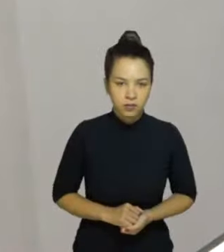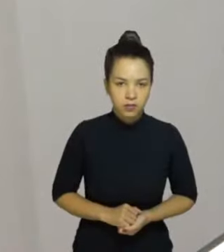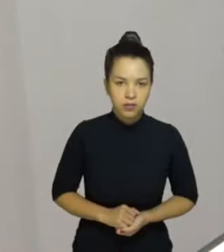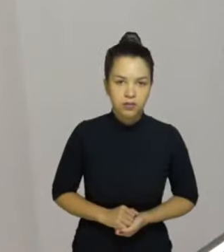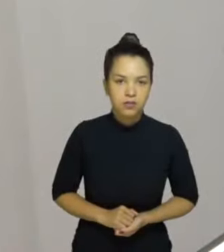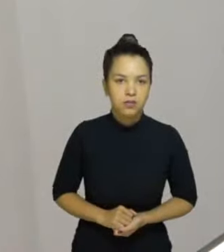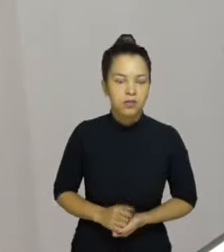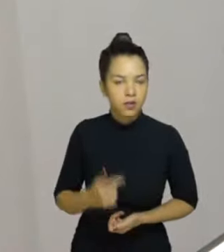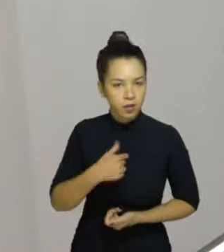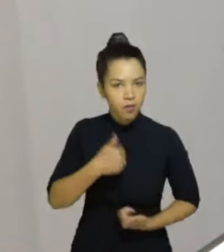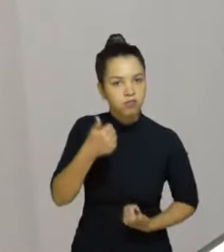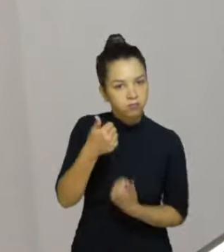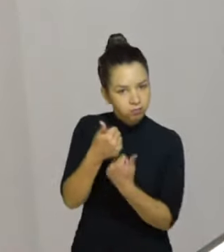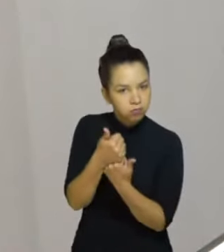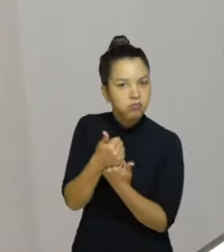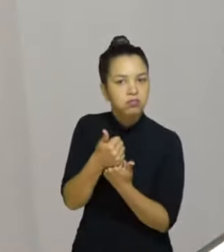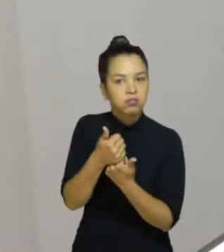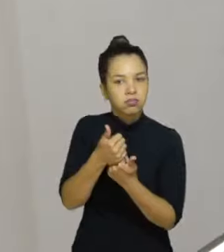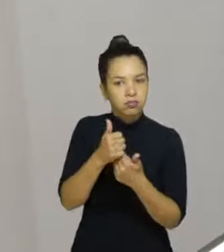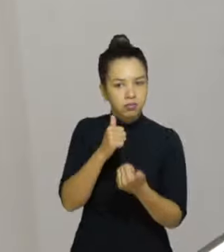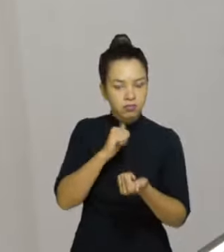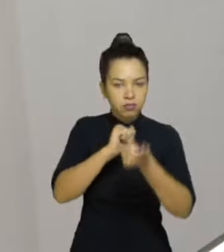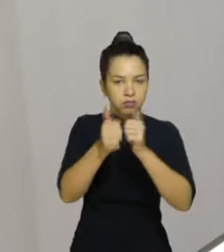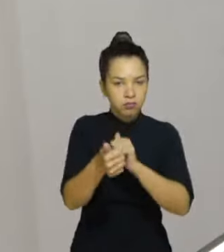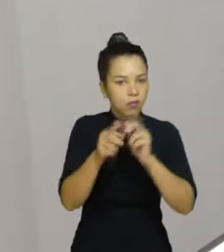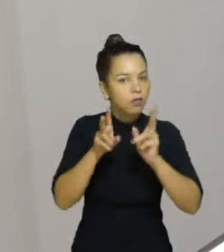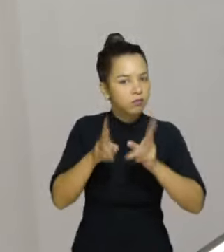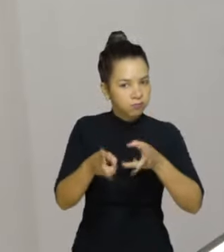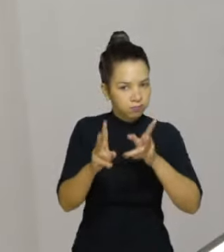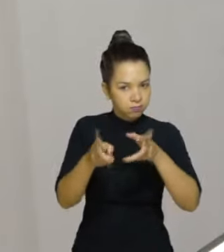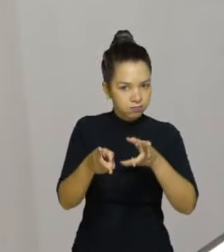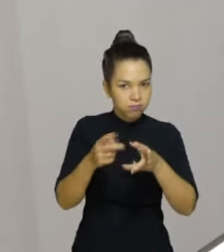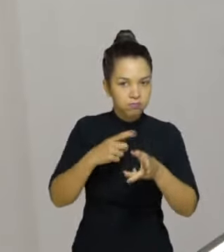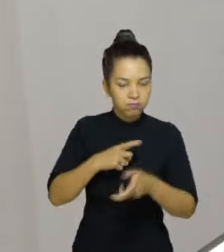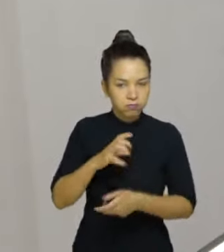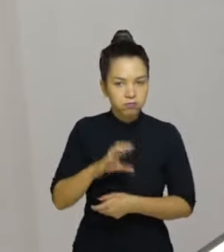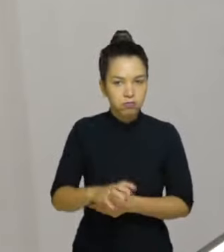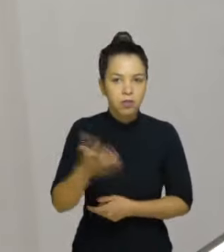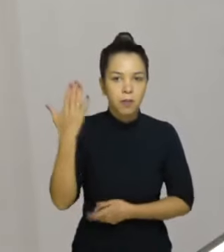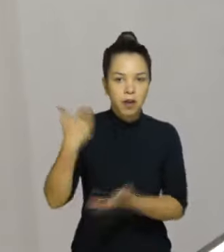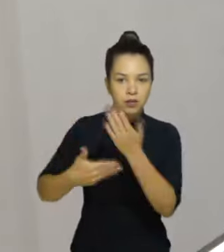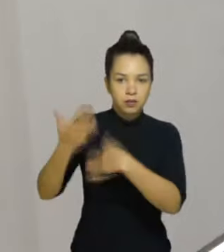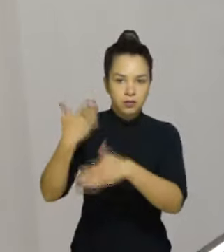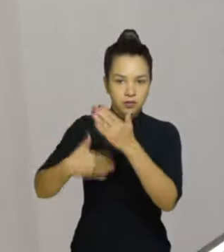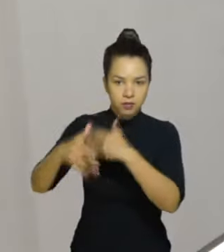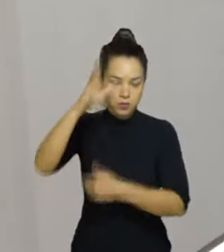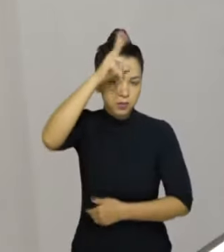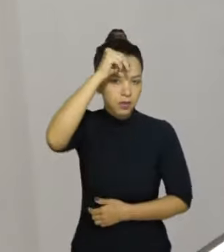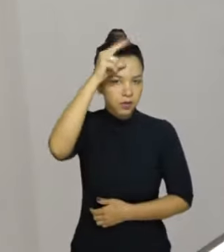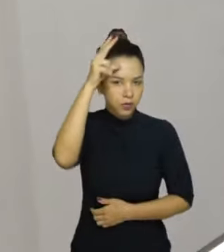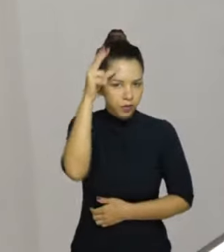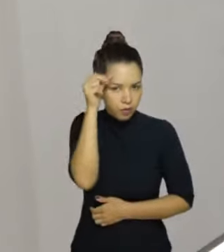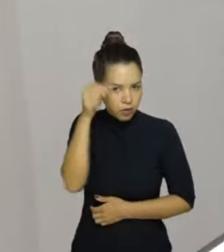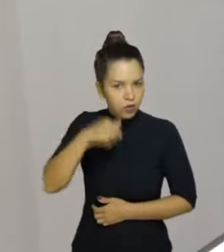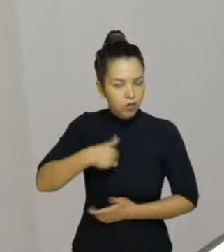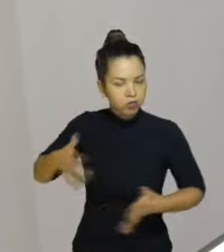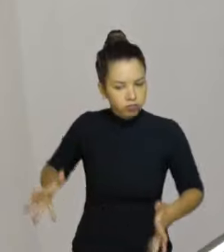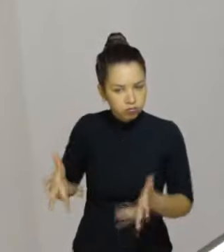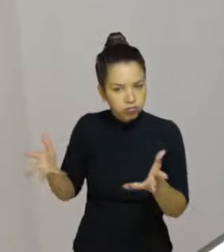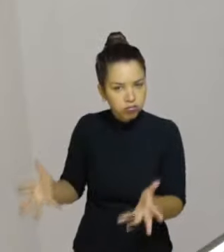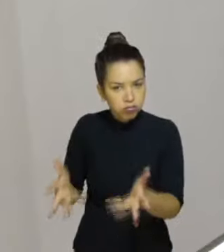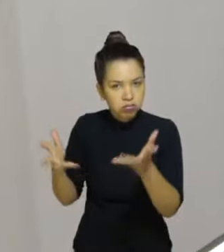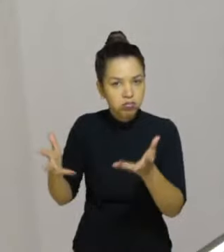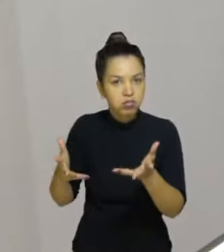Sempre fui um apoiador do esporte, investi nisso enquanto prefeito, e aqui eu quero fazer uma menção e lembrar do trabalho incansável do